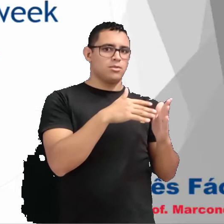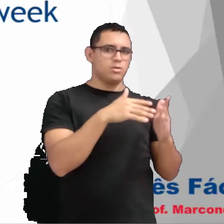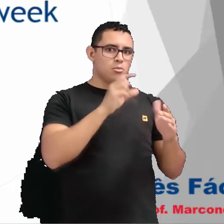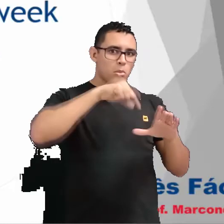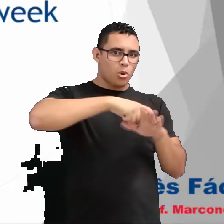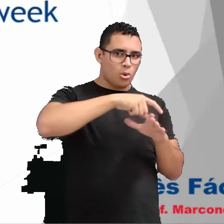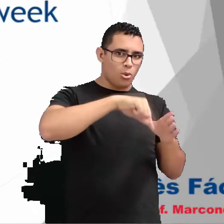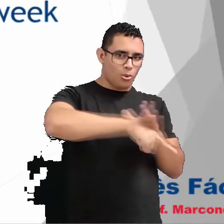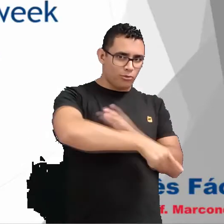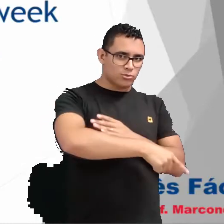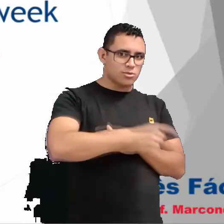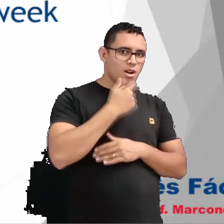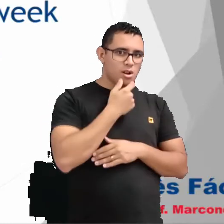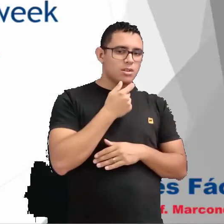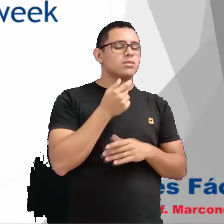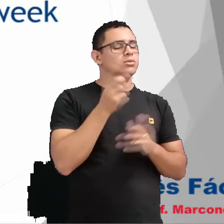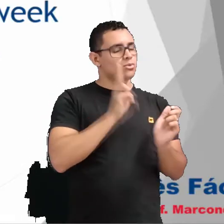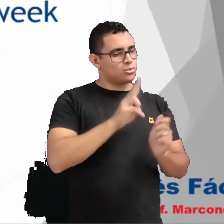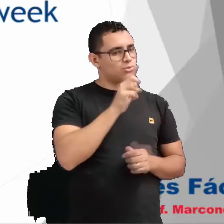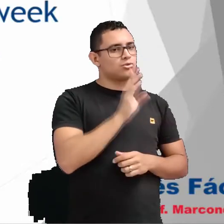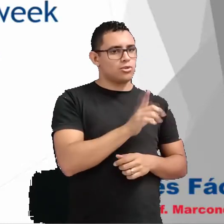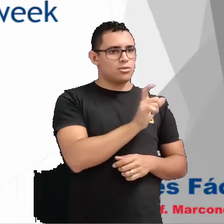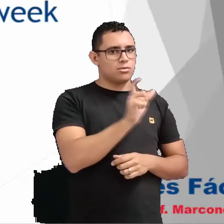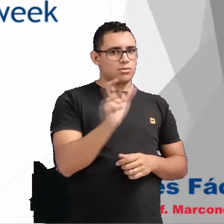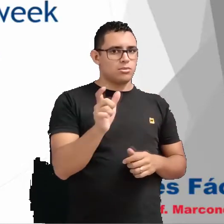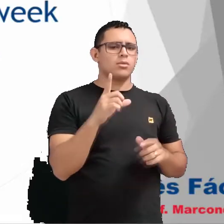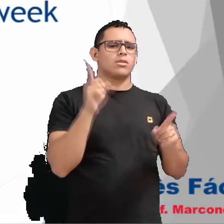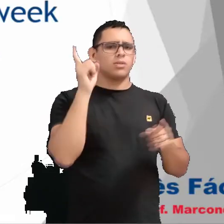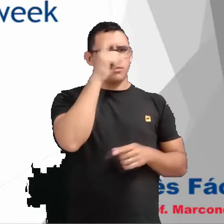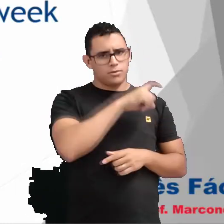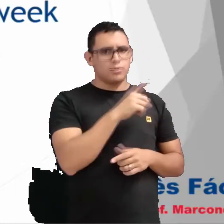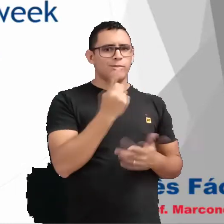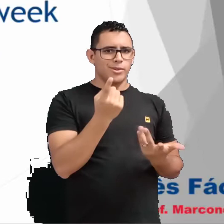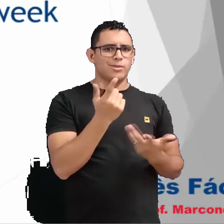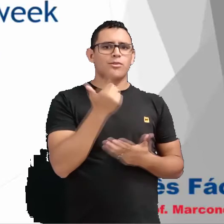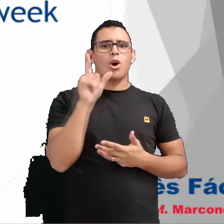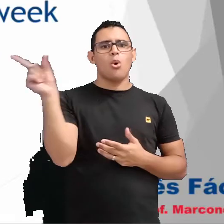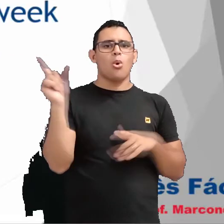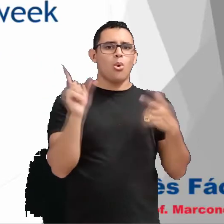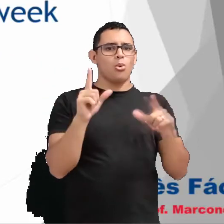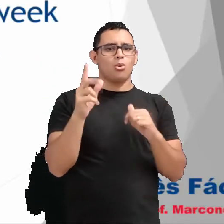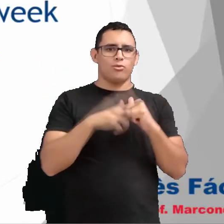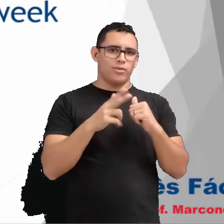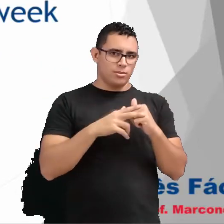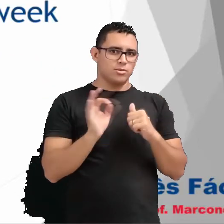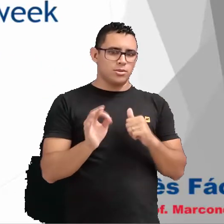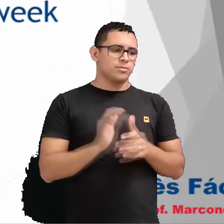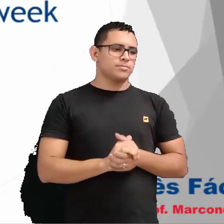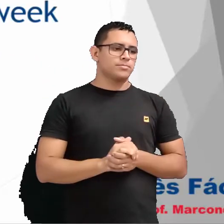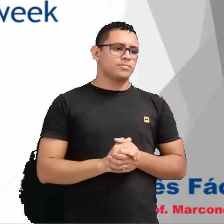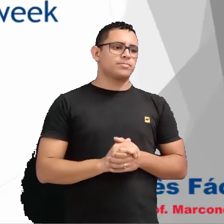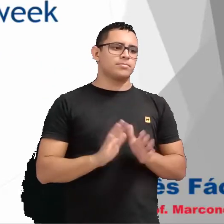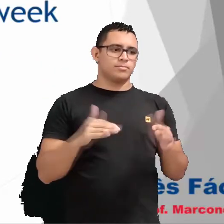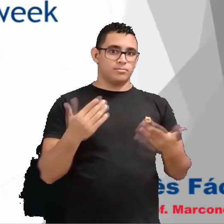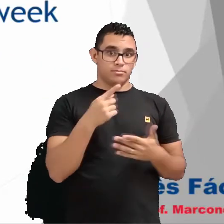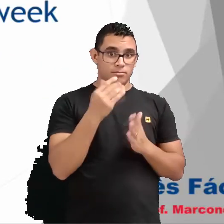nível avançado, de certo modo, dificilmente vão ter verbos que não estejam, que são irregulares e não estejam na lista, ok? Então